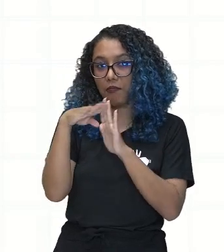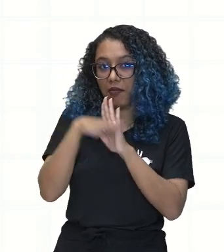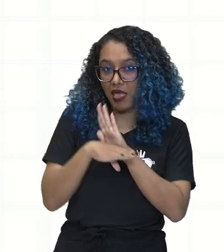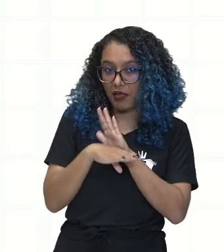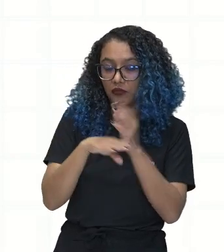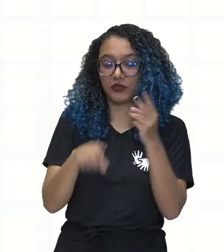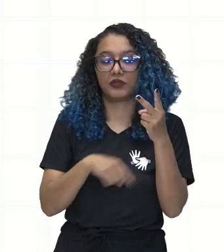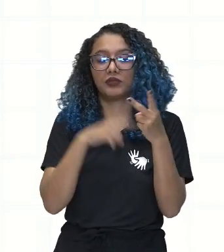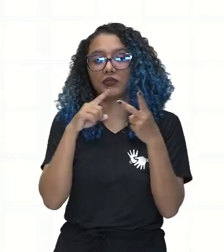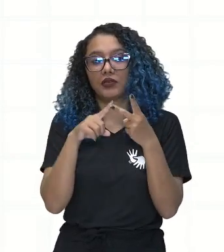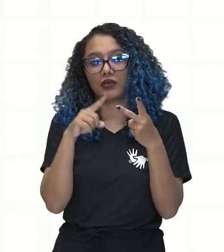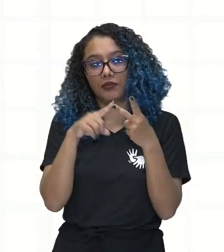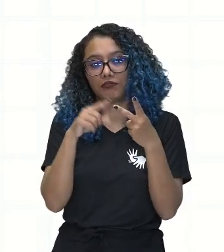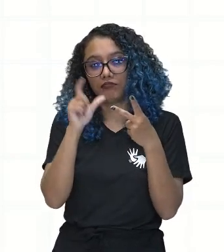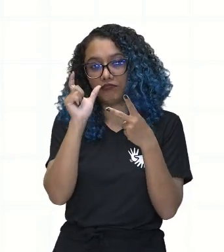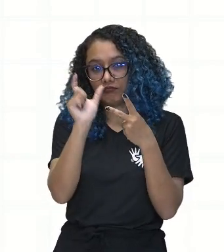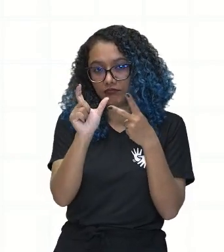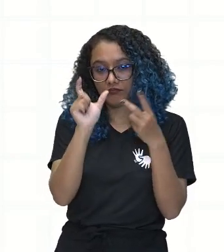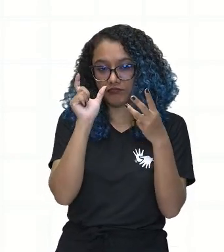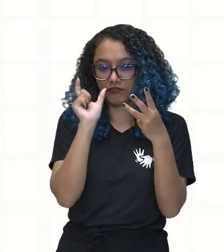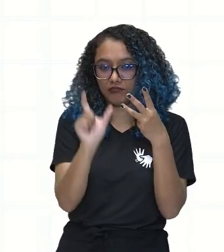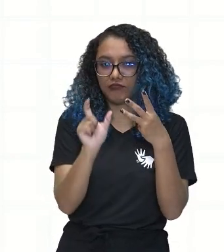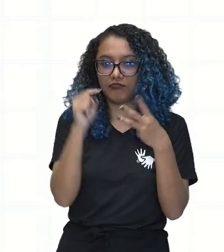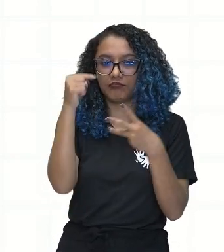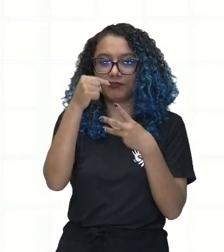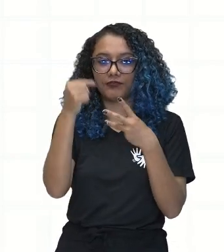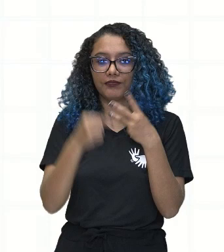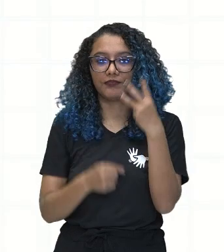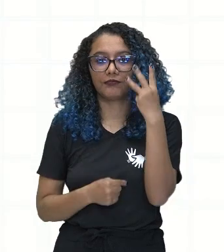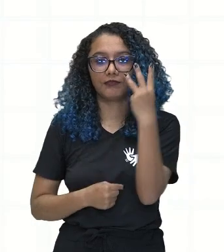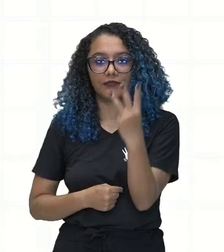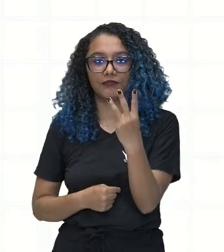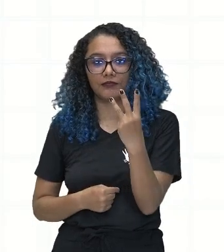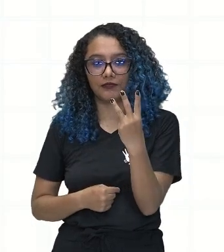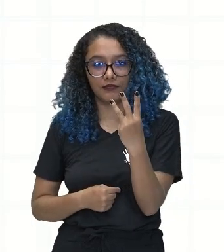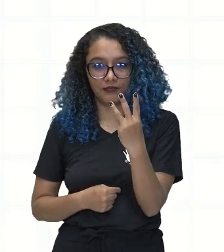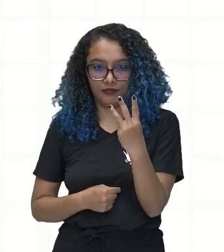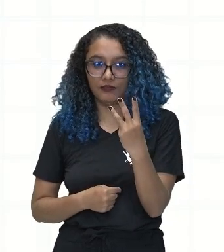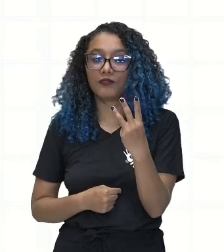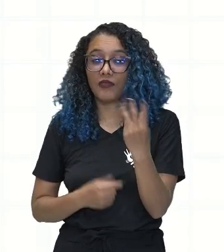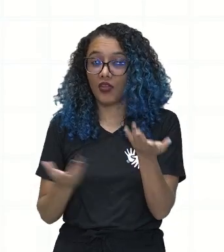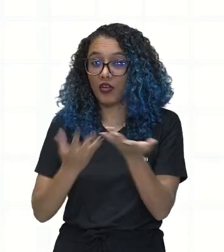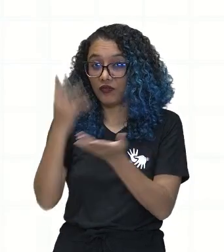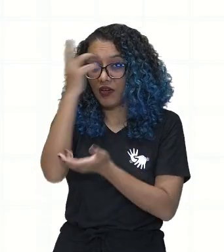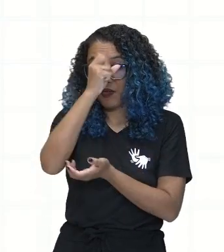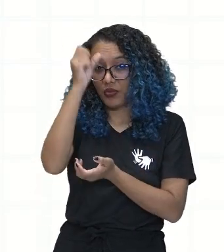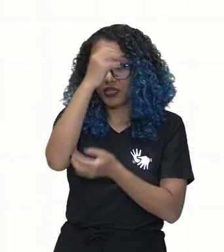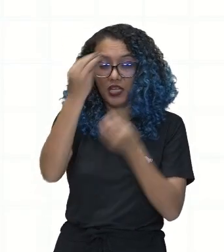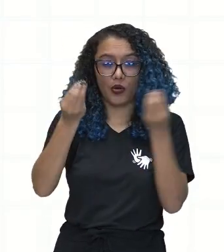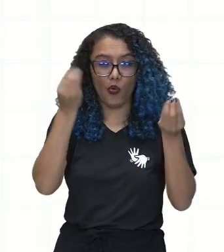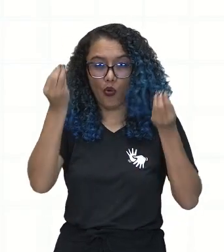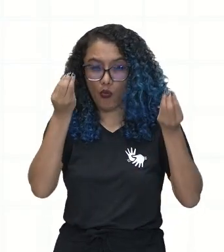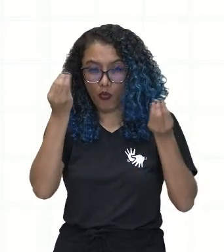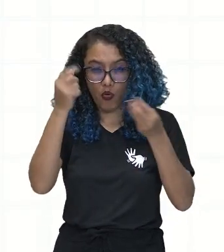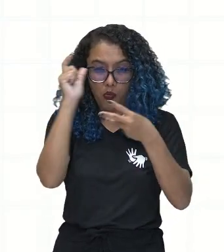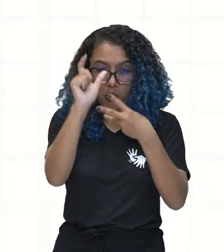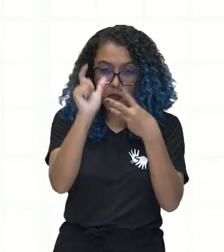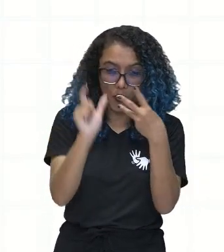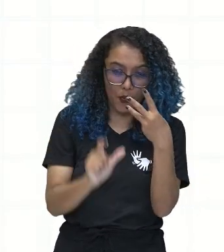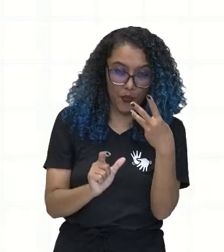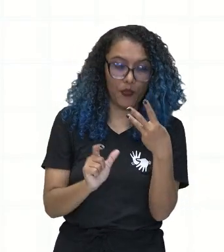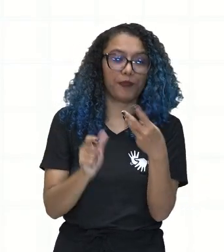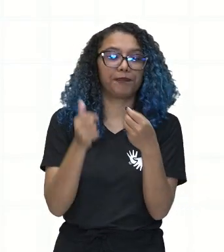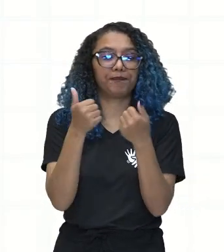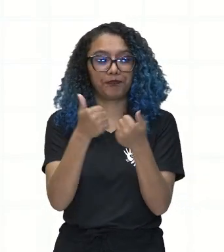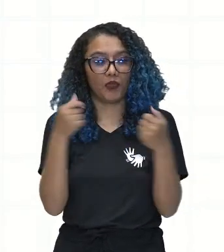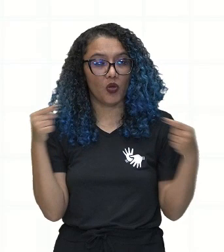pseudo e alerta, ok? Muito bem, vamos aprender a utilizar a concordância com o